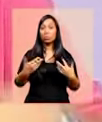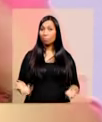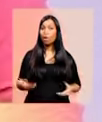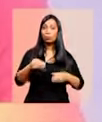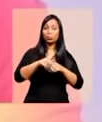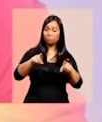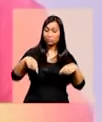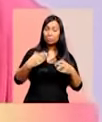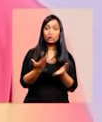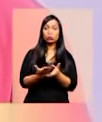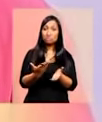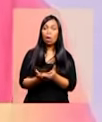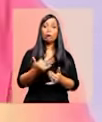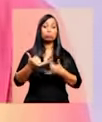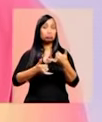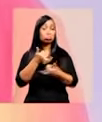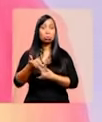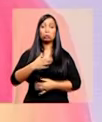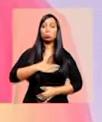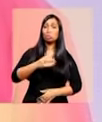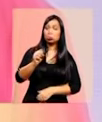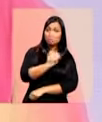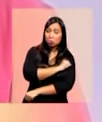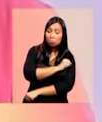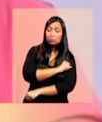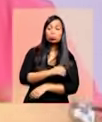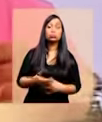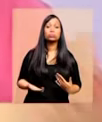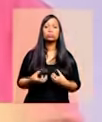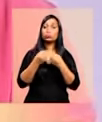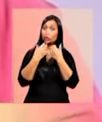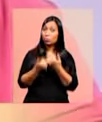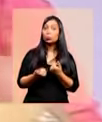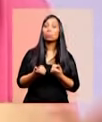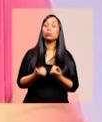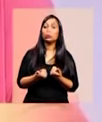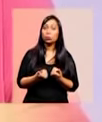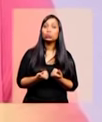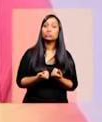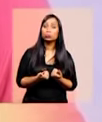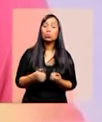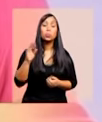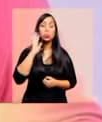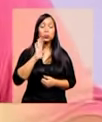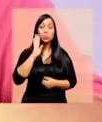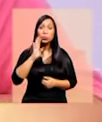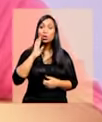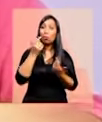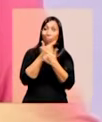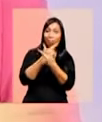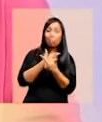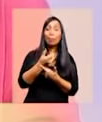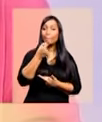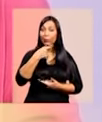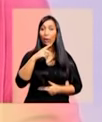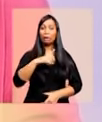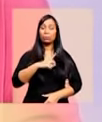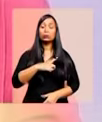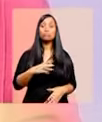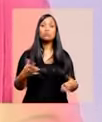trabalho. Está dentro da minha sala de aula, onde eu me divirto muito com os meus alunos. Eu sou um cara majoritariamente bem-humorado.